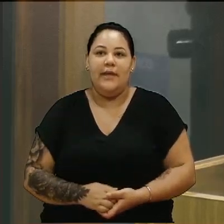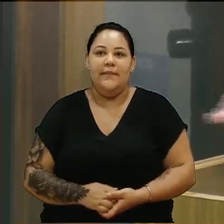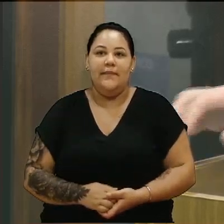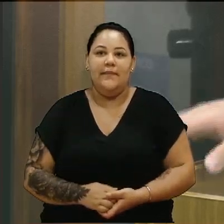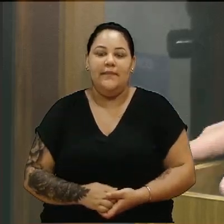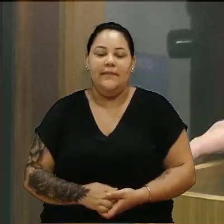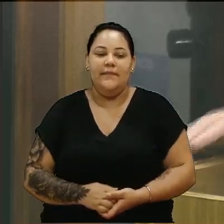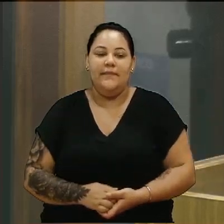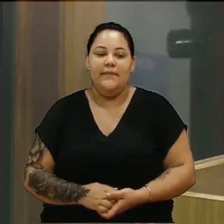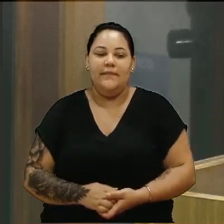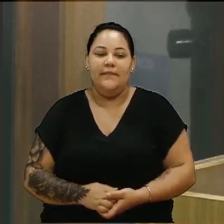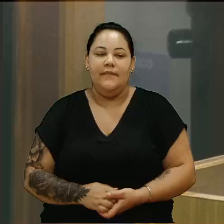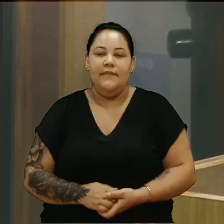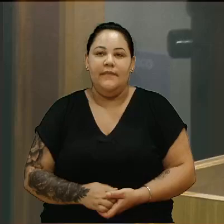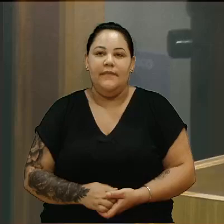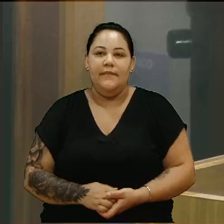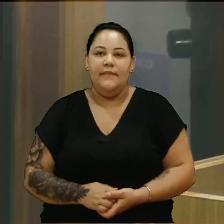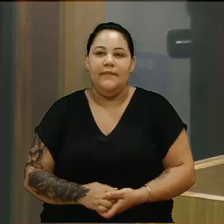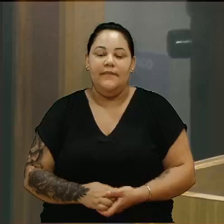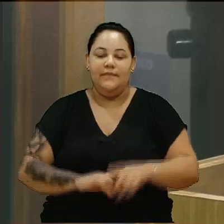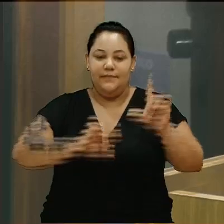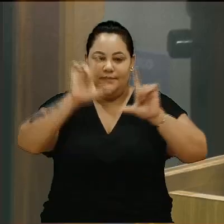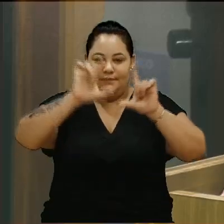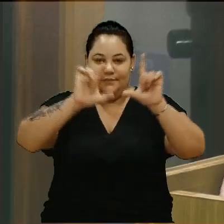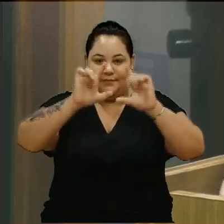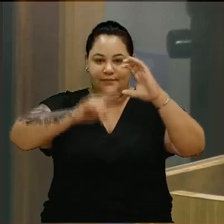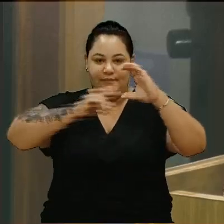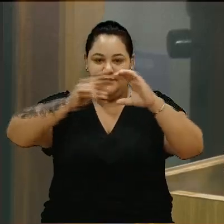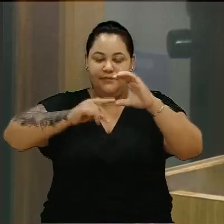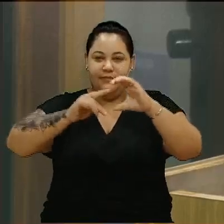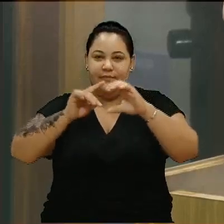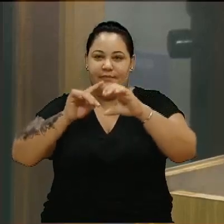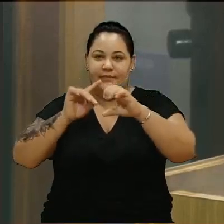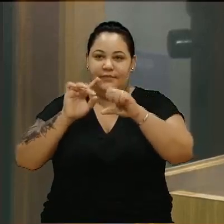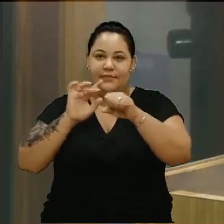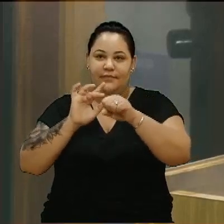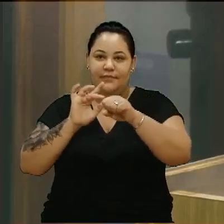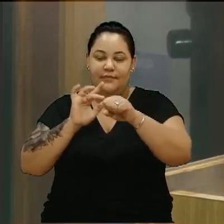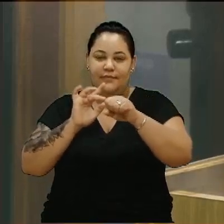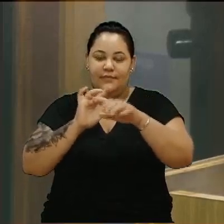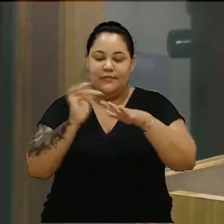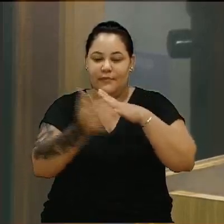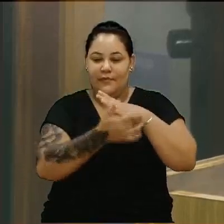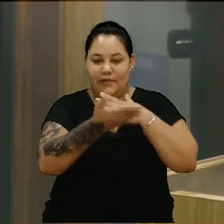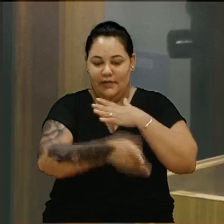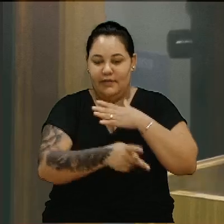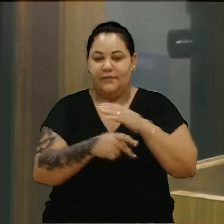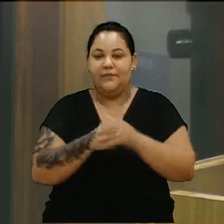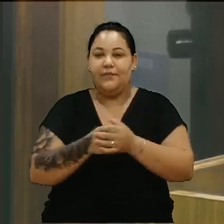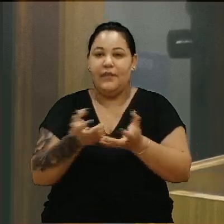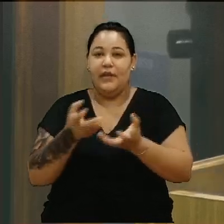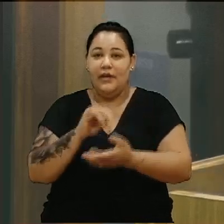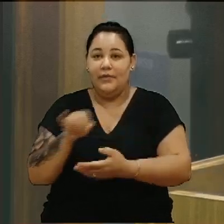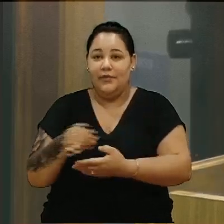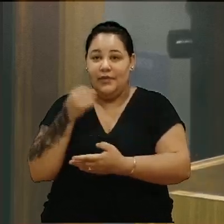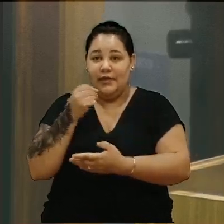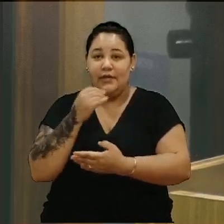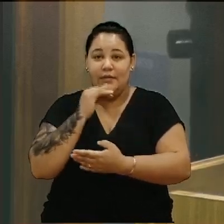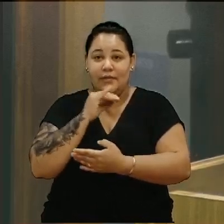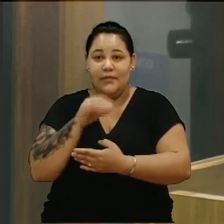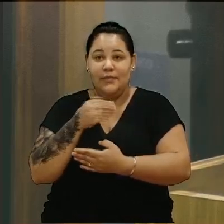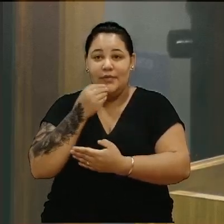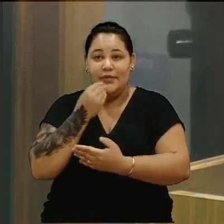instante, pela TV Câmara, pelas redes sociais aqui da nossa casa. Aproveitar a oportunidade aqui do meu primeiro grande